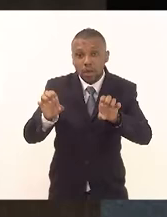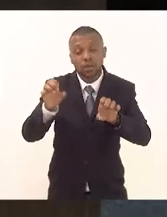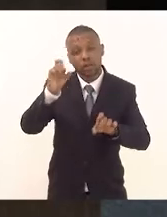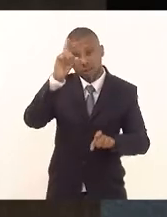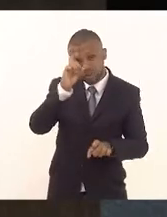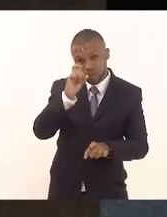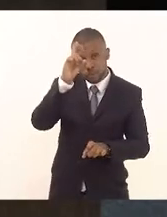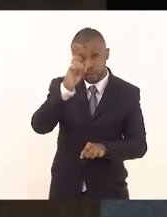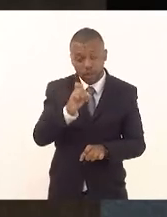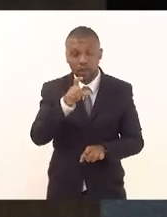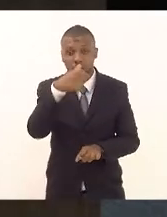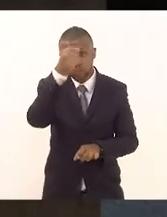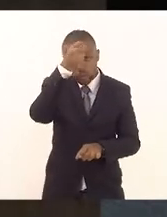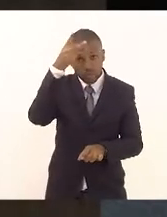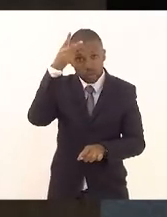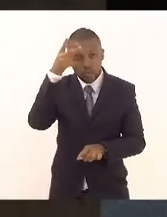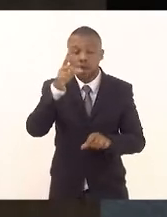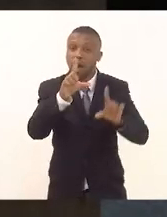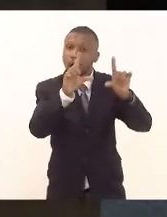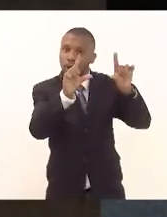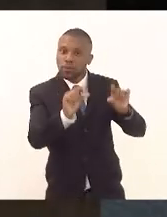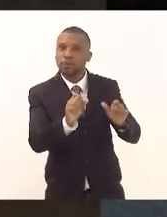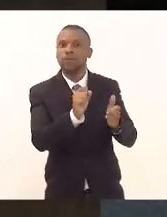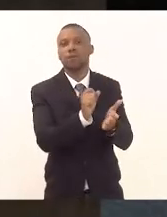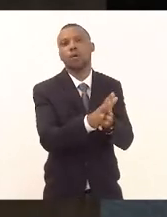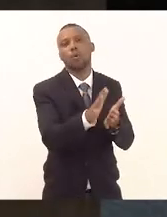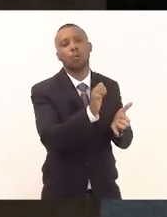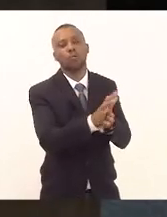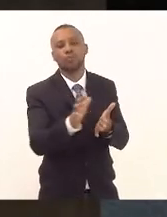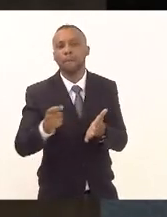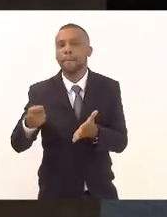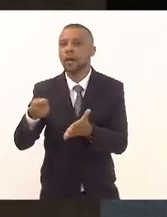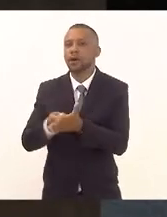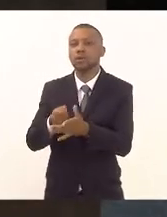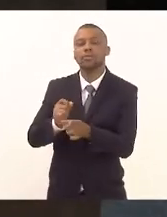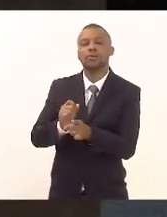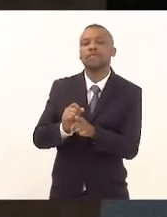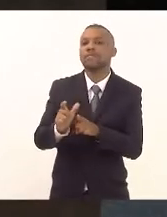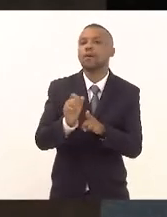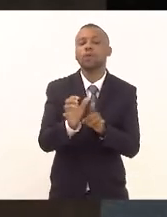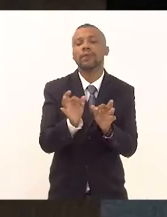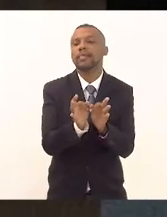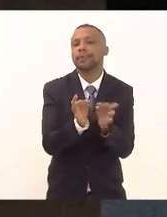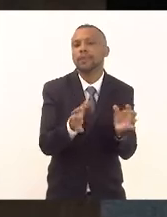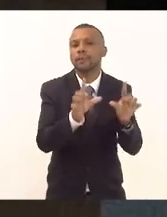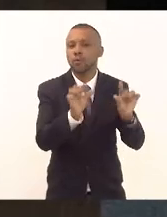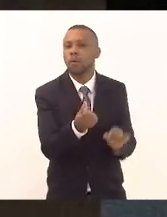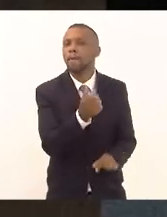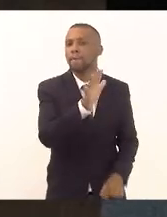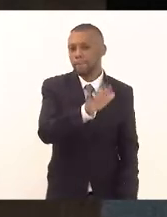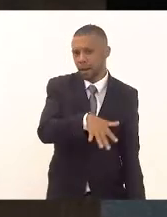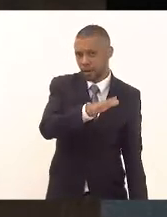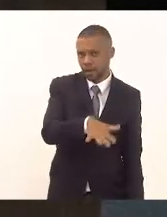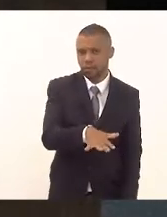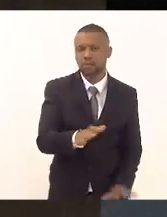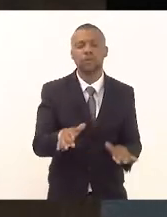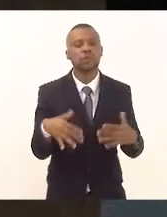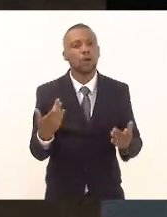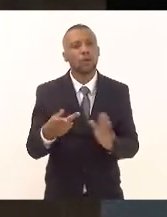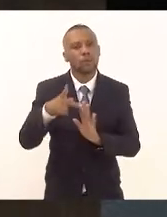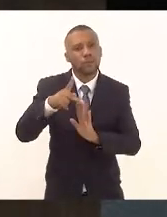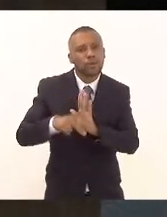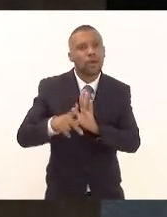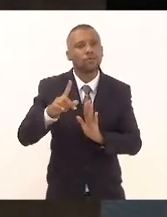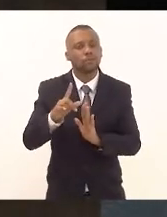do município, reduzindo o seu custo, pagando ali um valor muito pequeno. Então, esse projeto é muito importante, ele